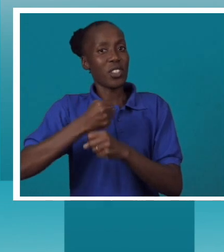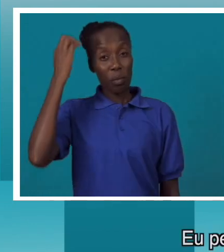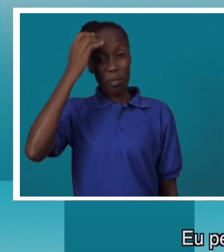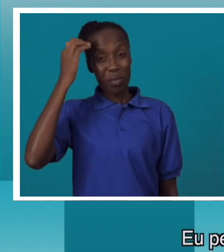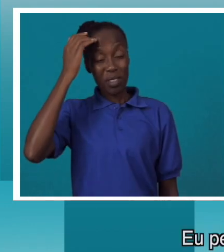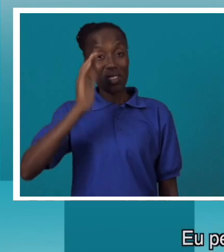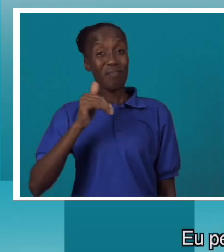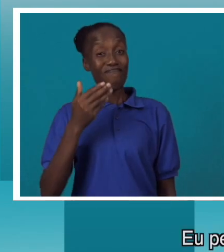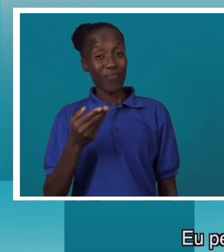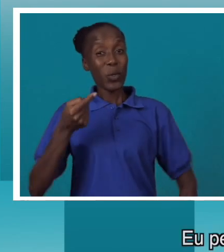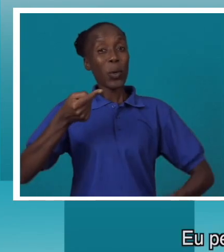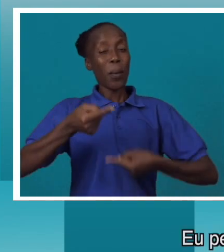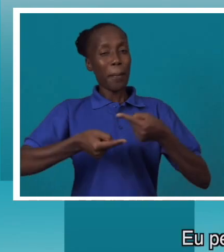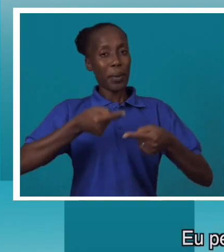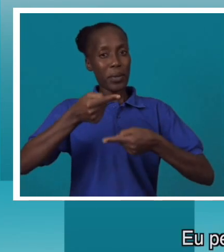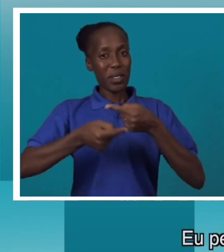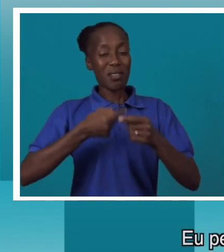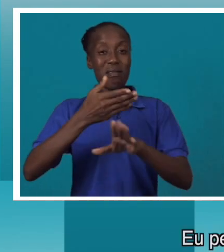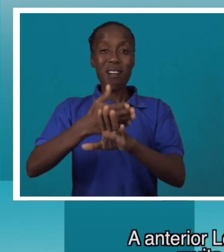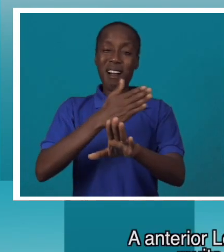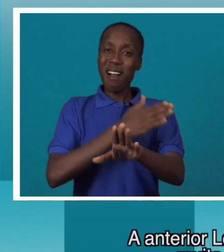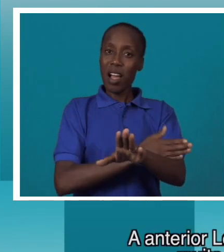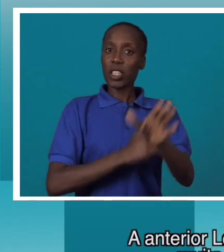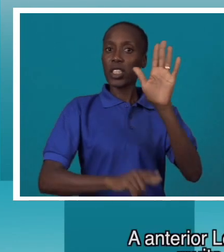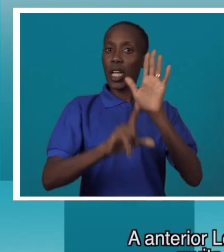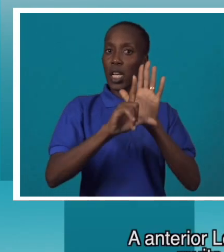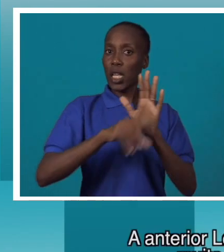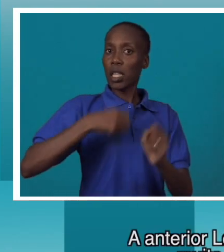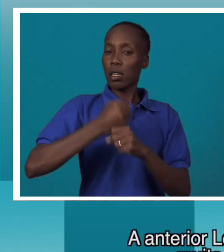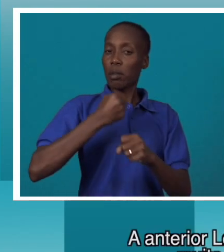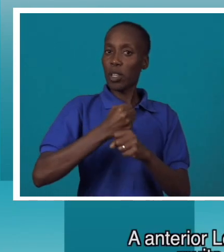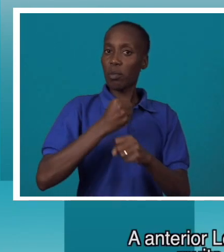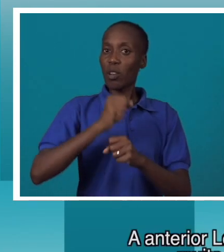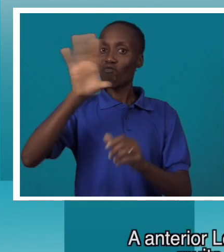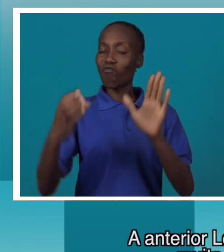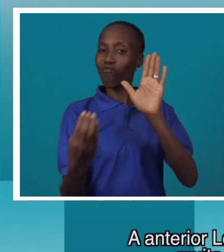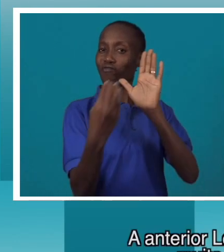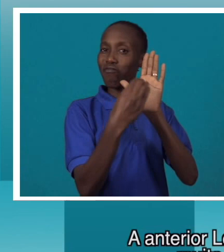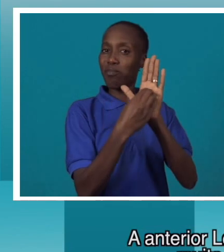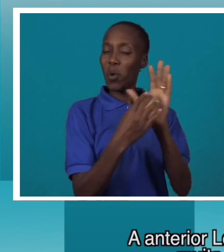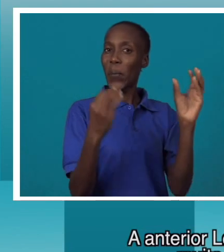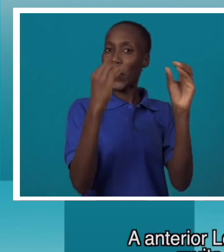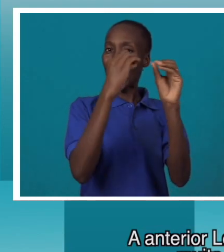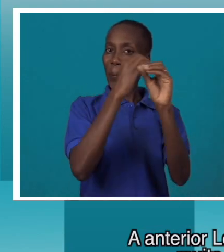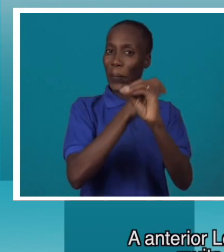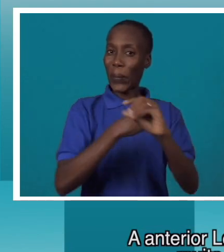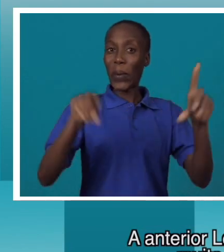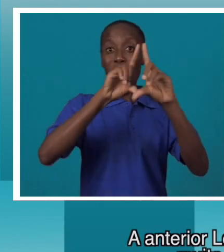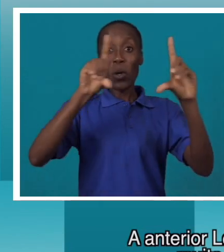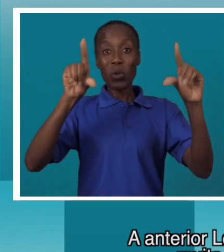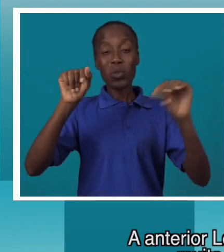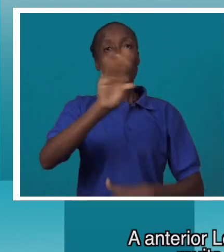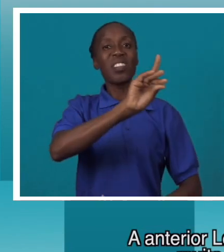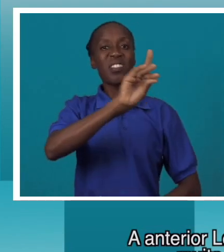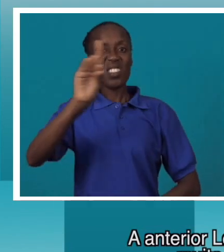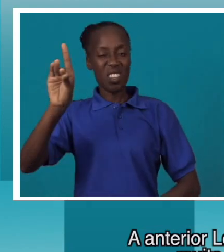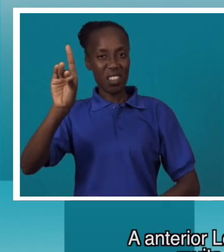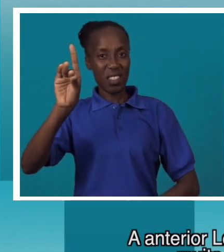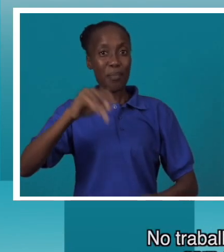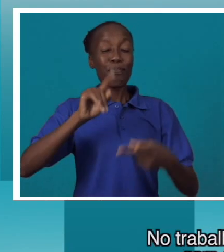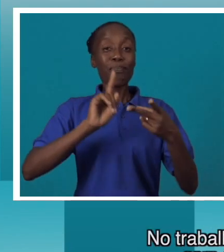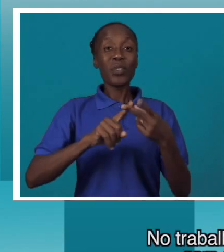eu penso que é um processo a anterior lei do trabalho não contemplava muito a questão da